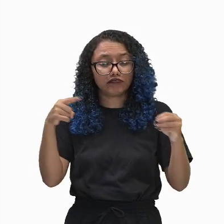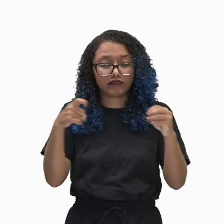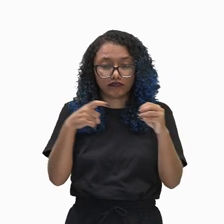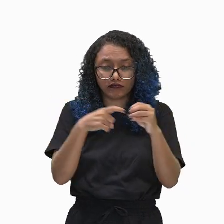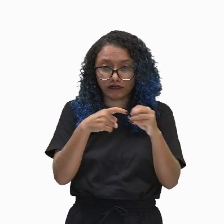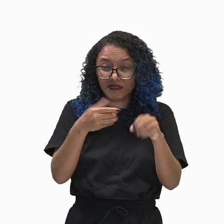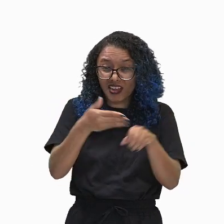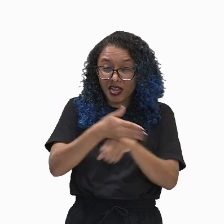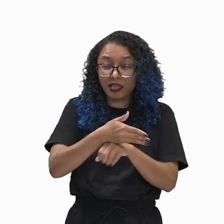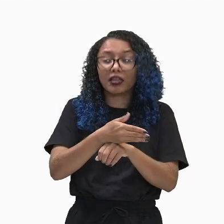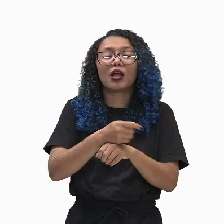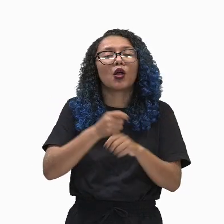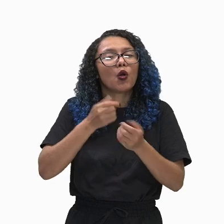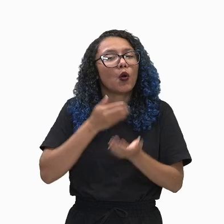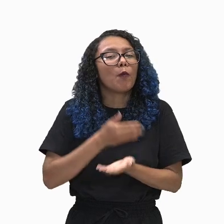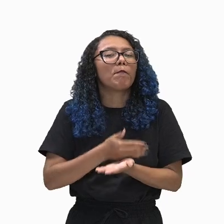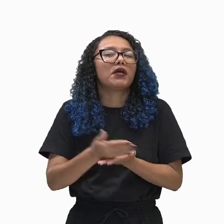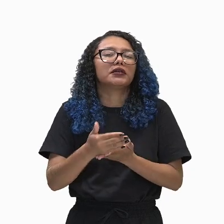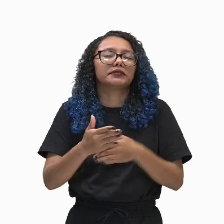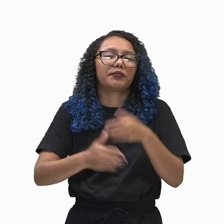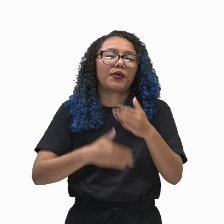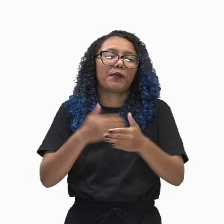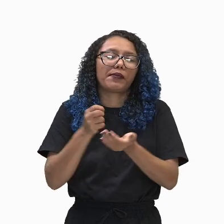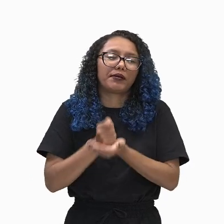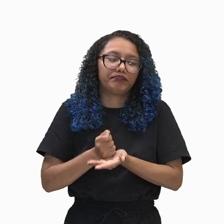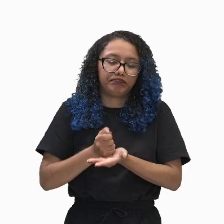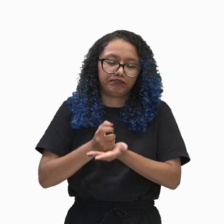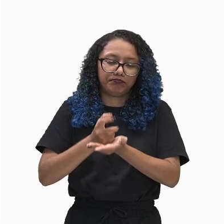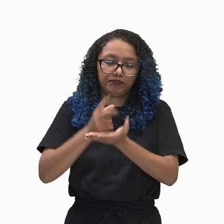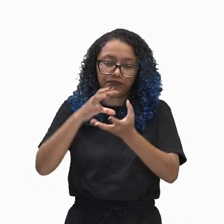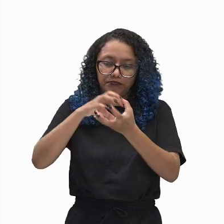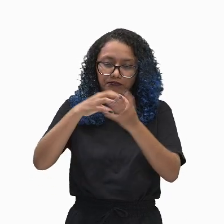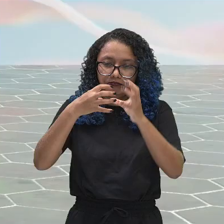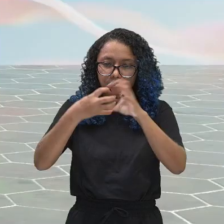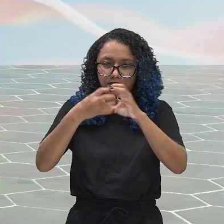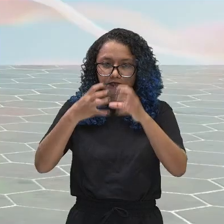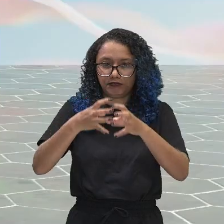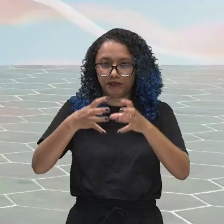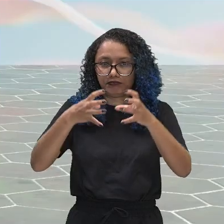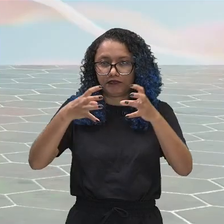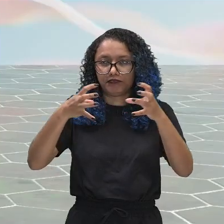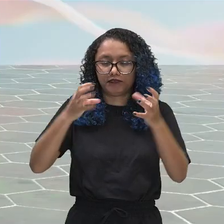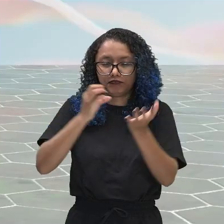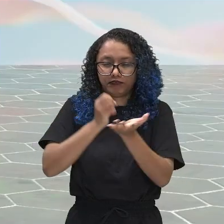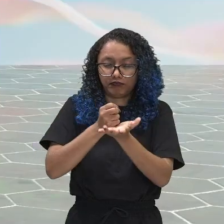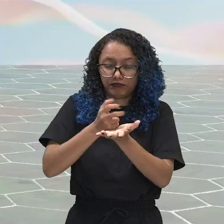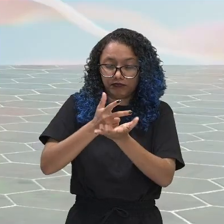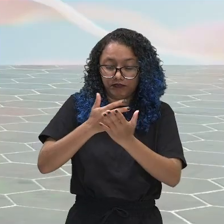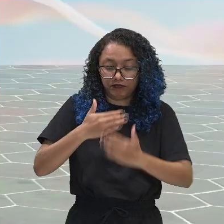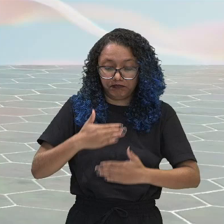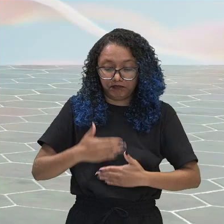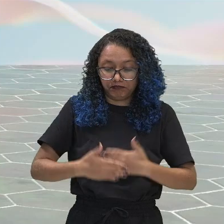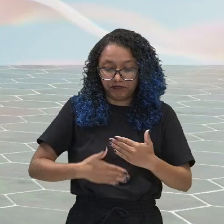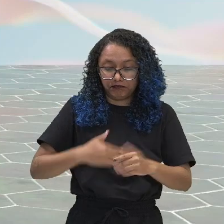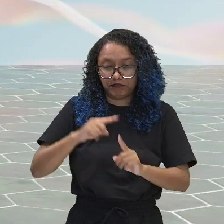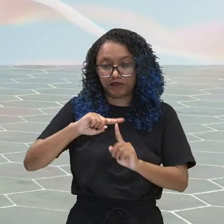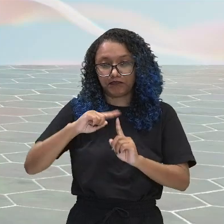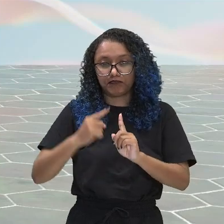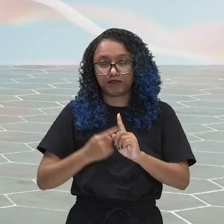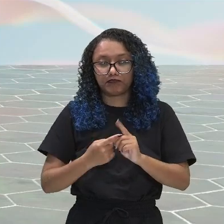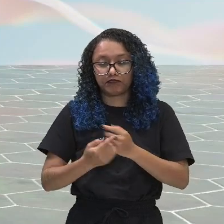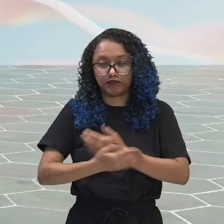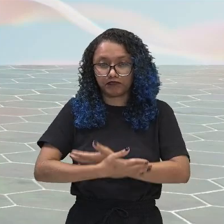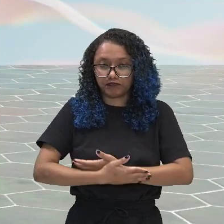o desenvolvimento embrionário, formação do feto, até o nascimento em um período normal